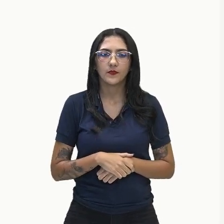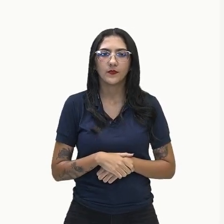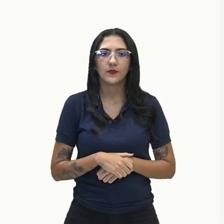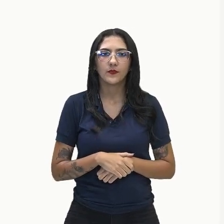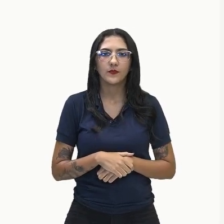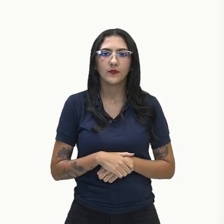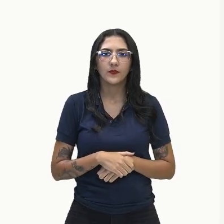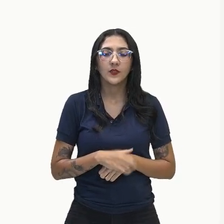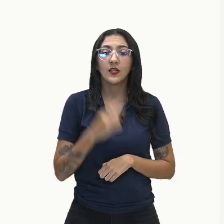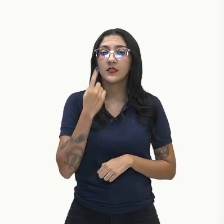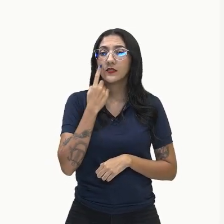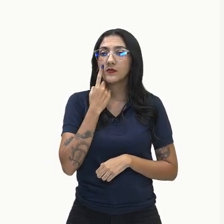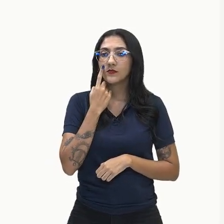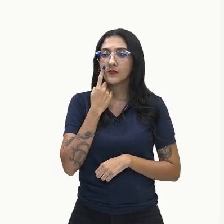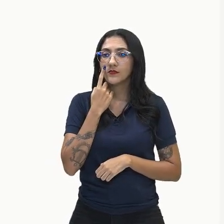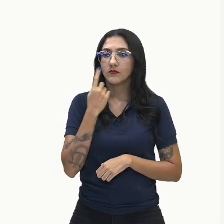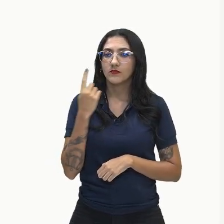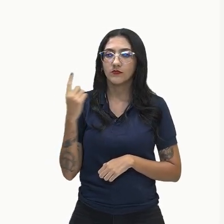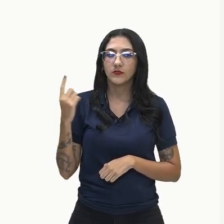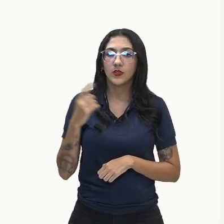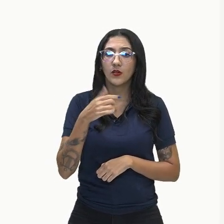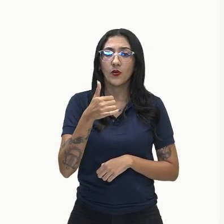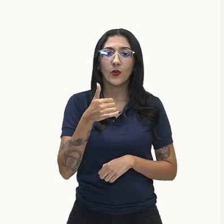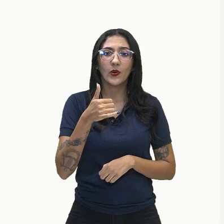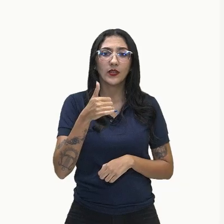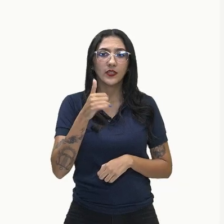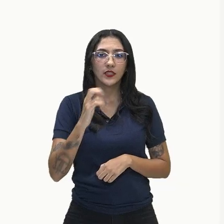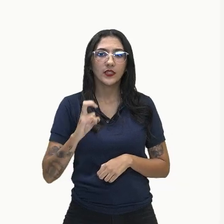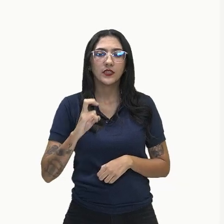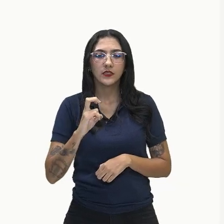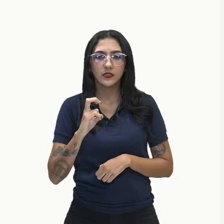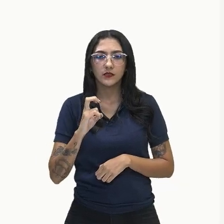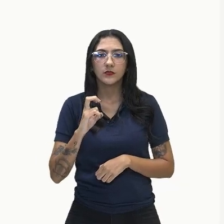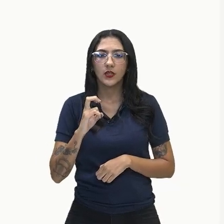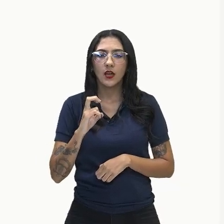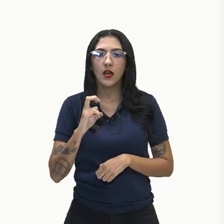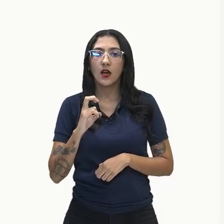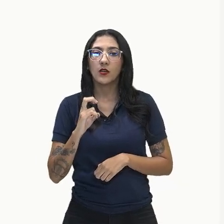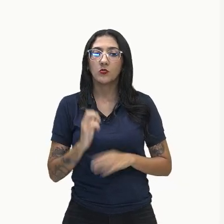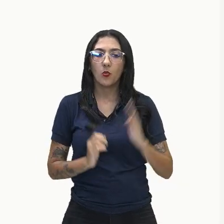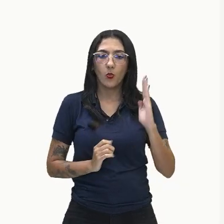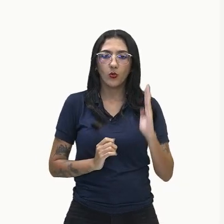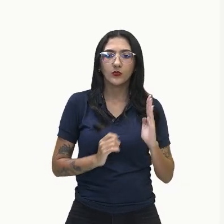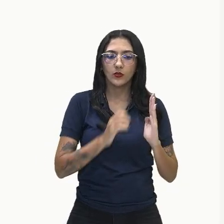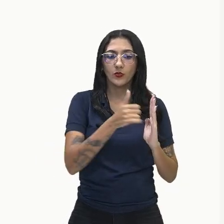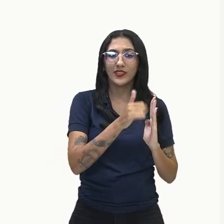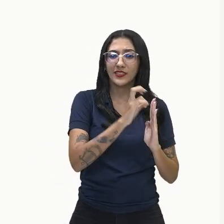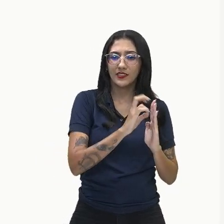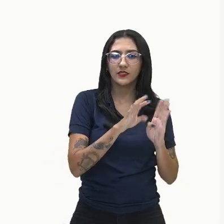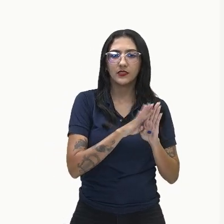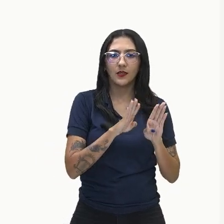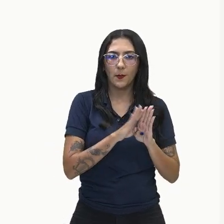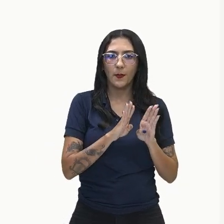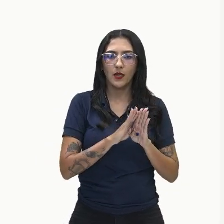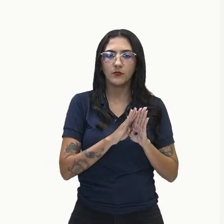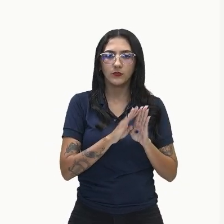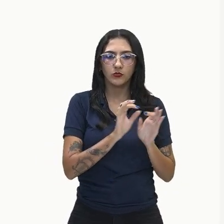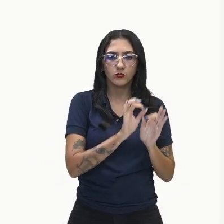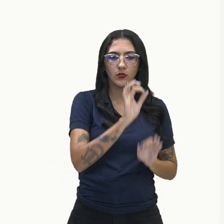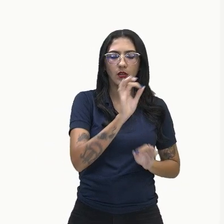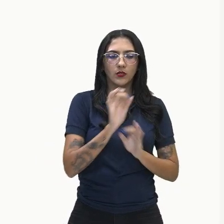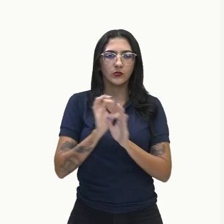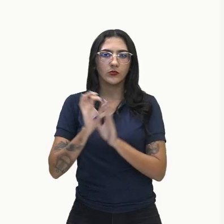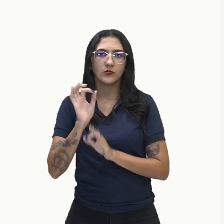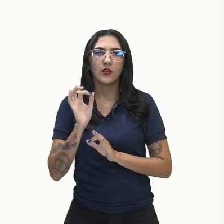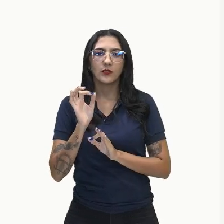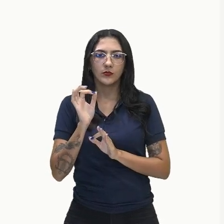ó, mede 15, ó, quer dizer que esse lado aqui também mede 15, certo? Esse lado aqui também